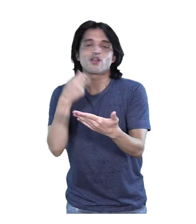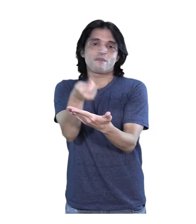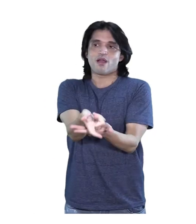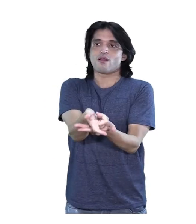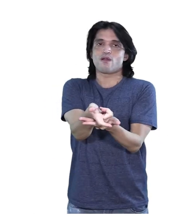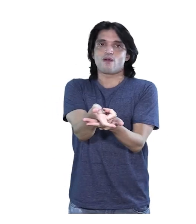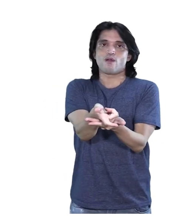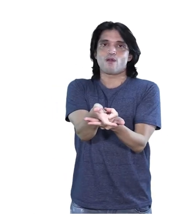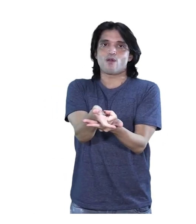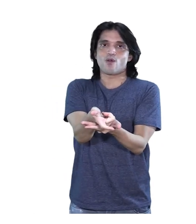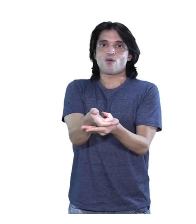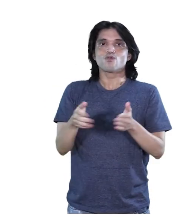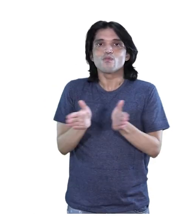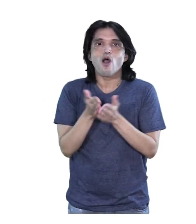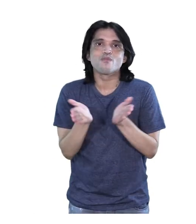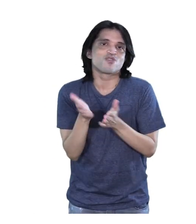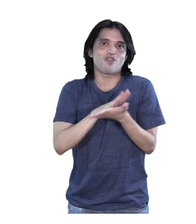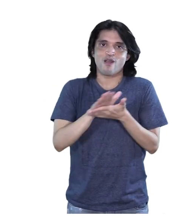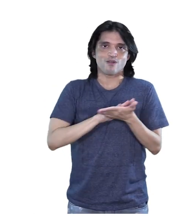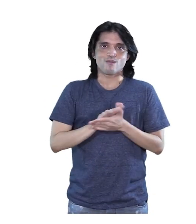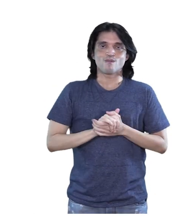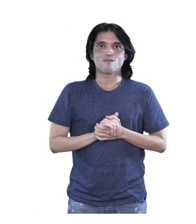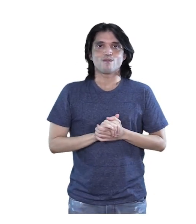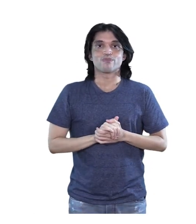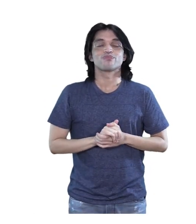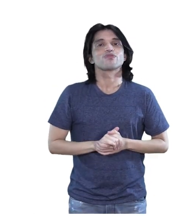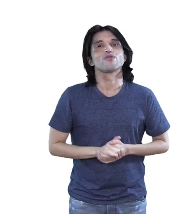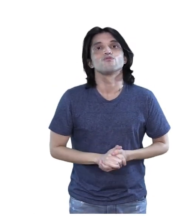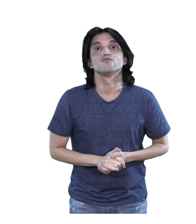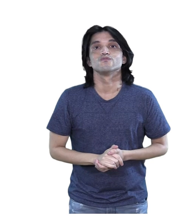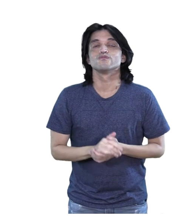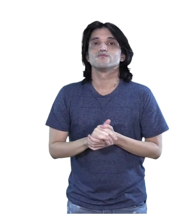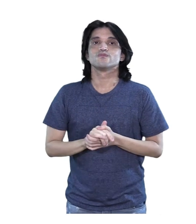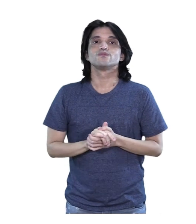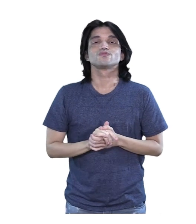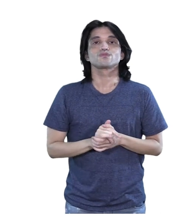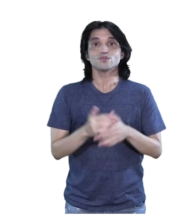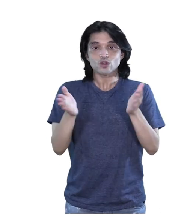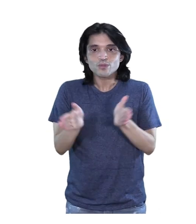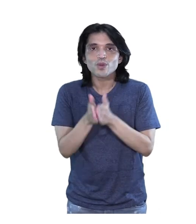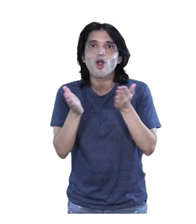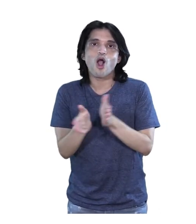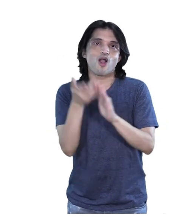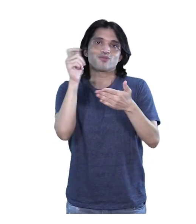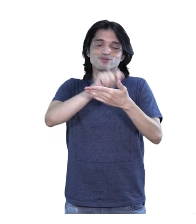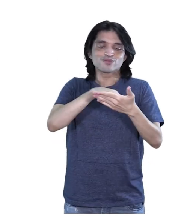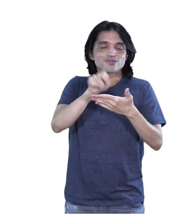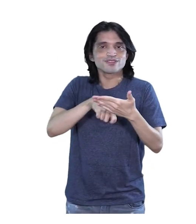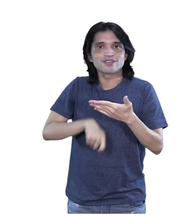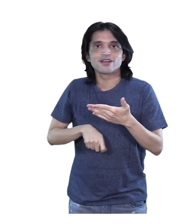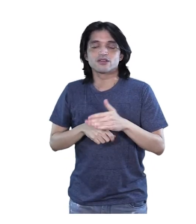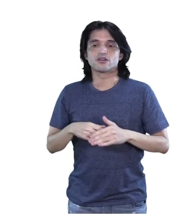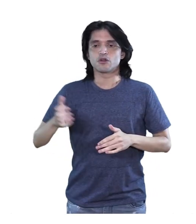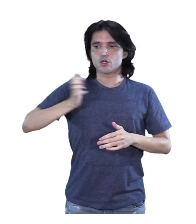Os descamisados da cidade escreveram assim: deixo meus bens à minha irmã? Não. A meu